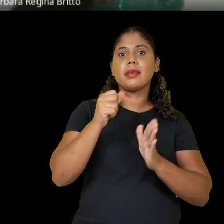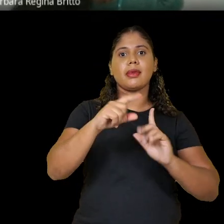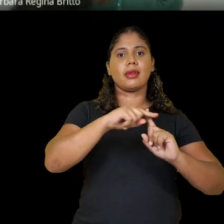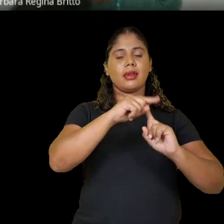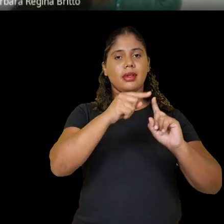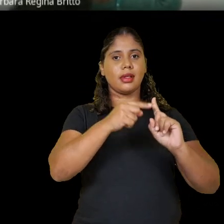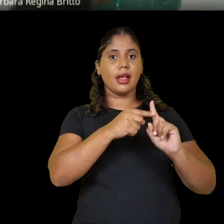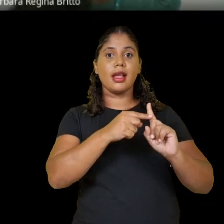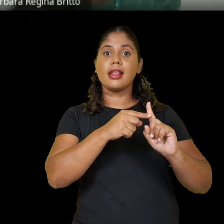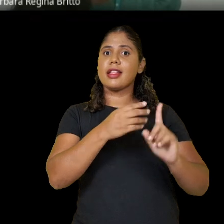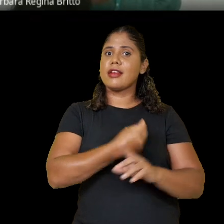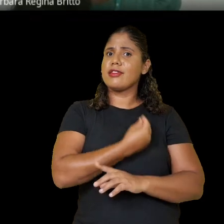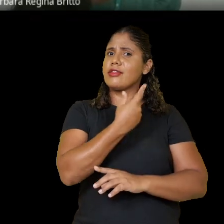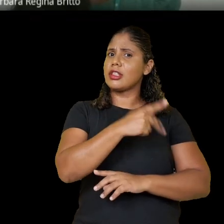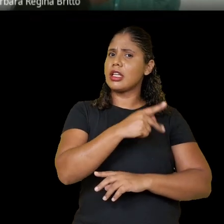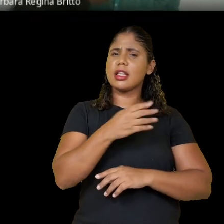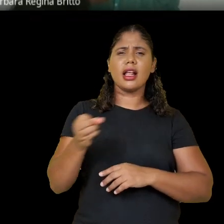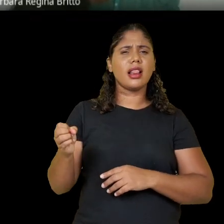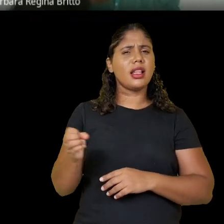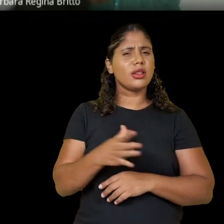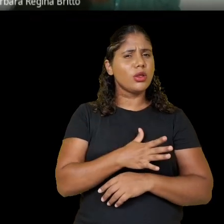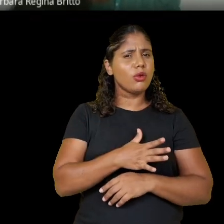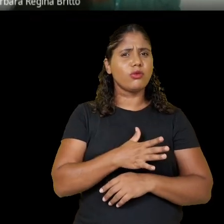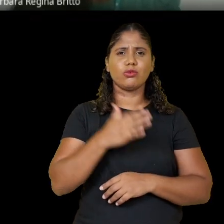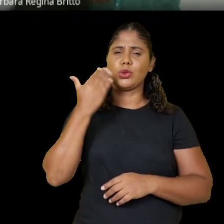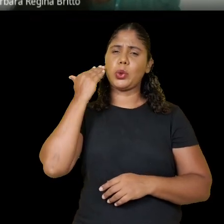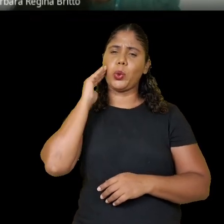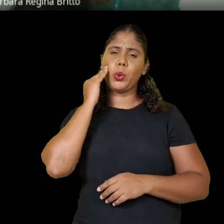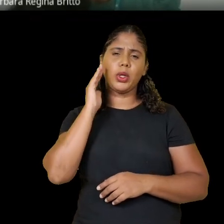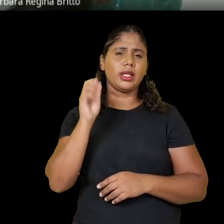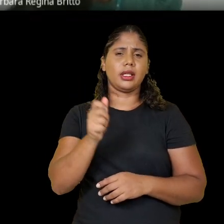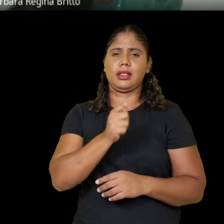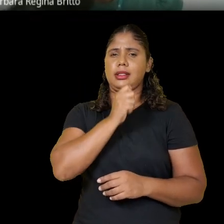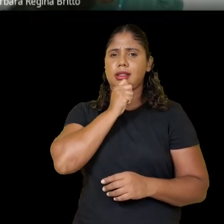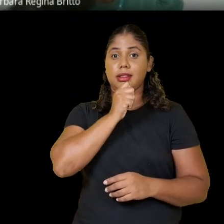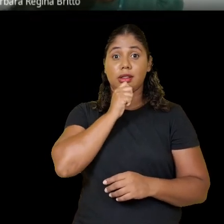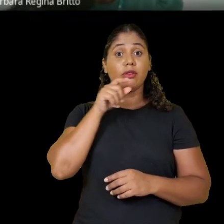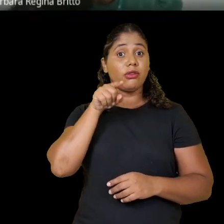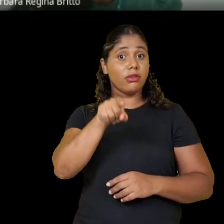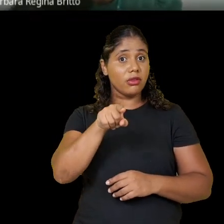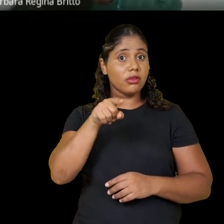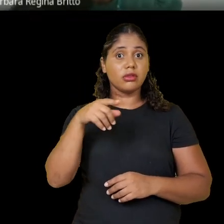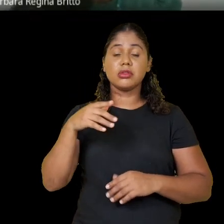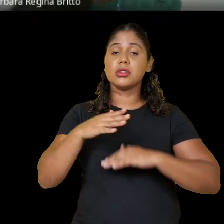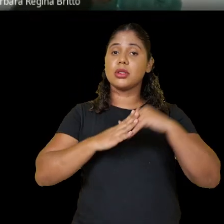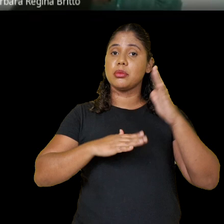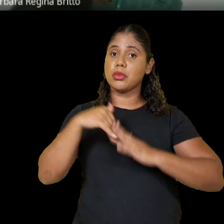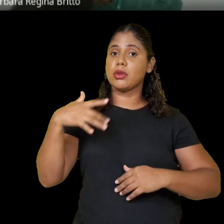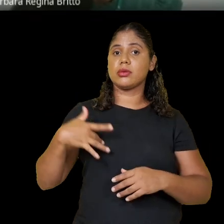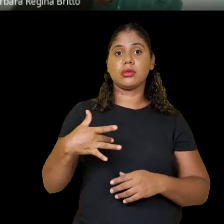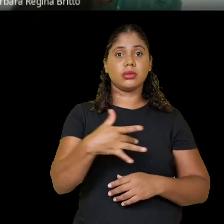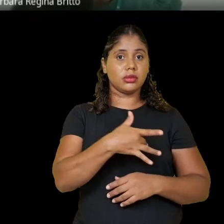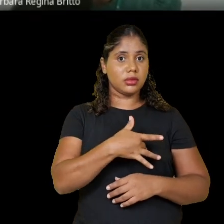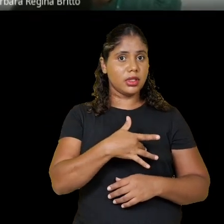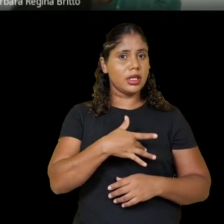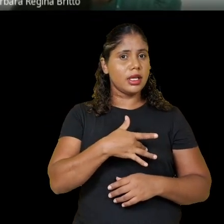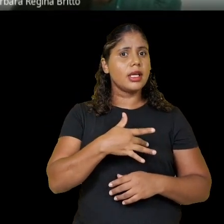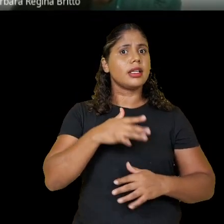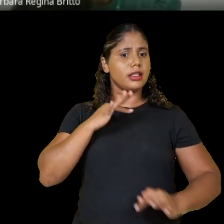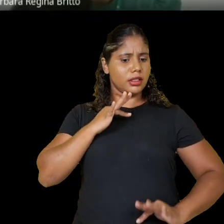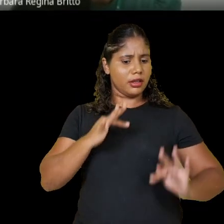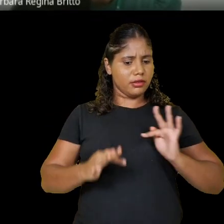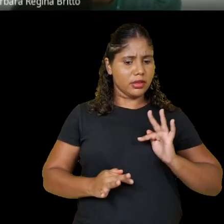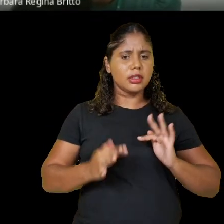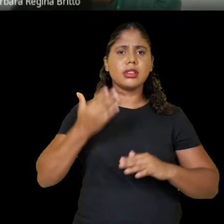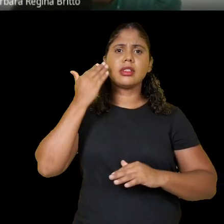ela. Ela não entende daquele processo. Então, você, enquanto profissional, que entende toda a